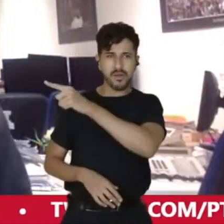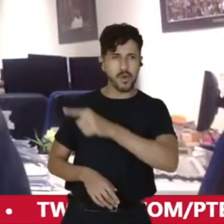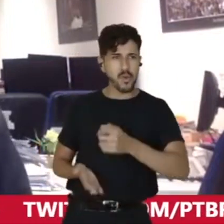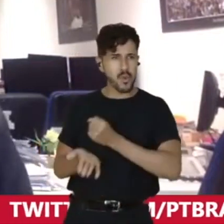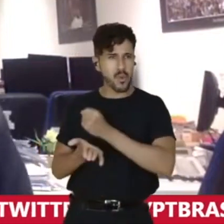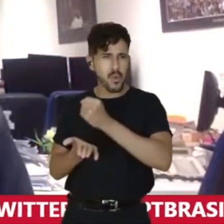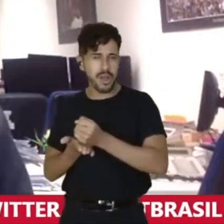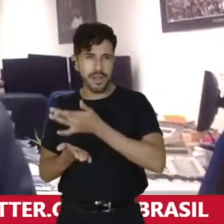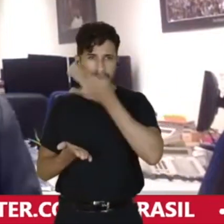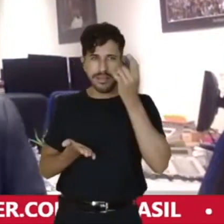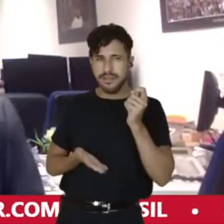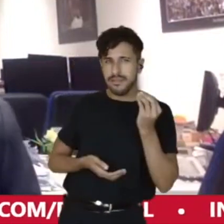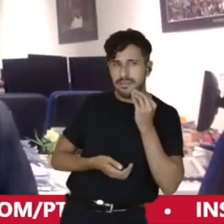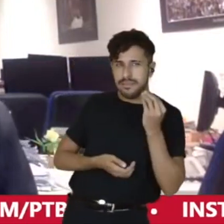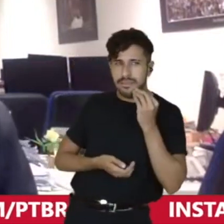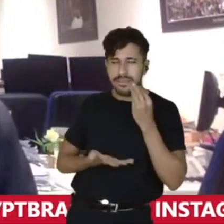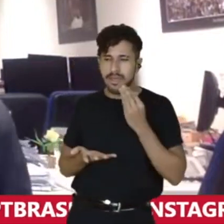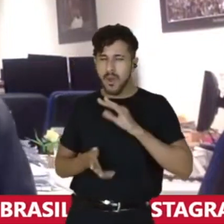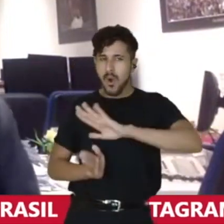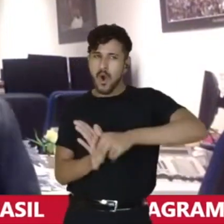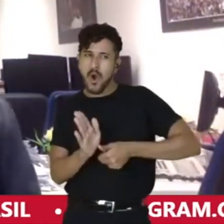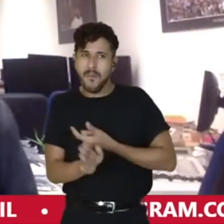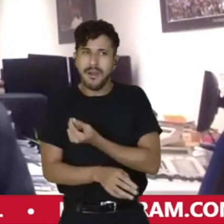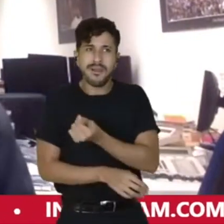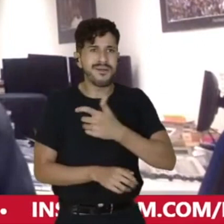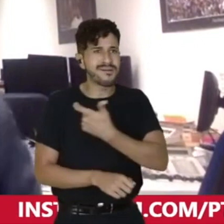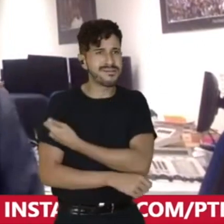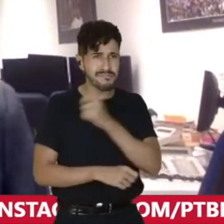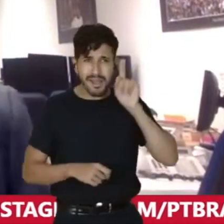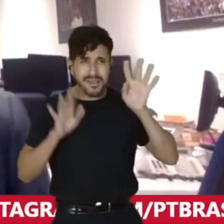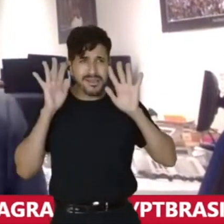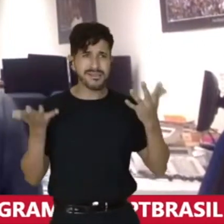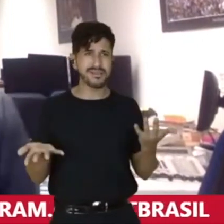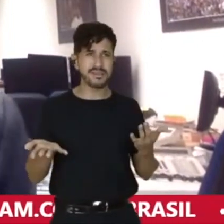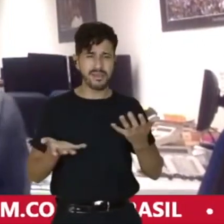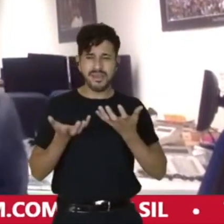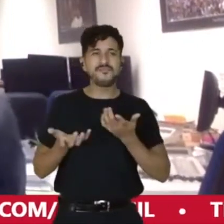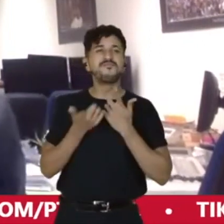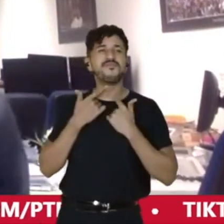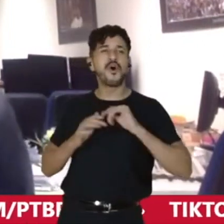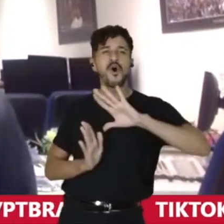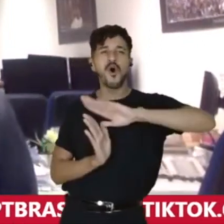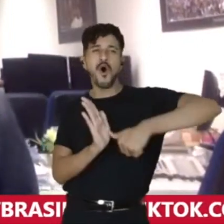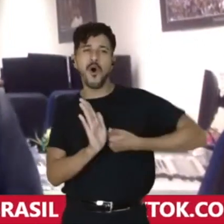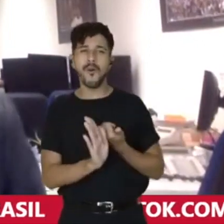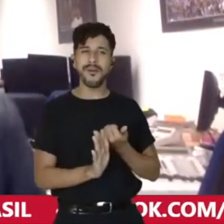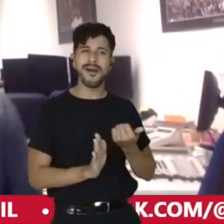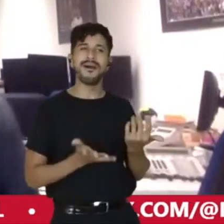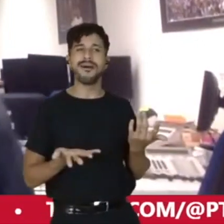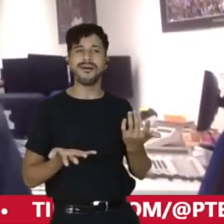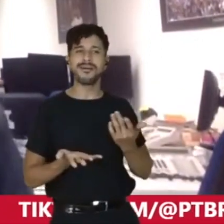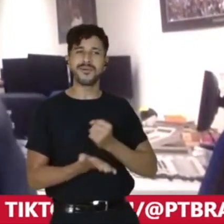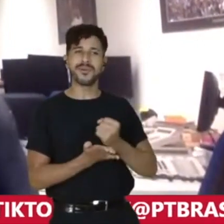que as pessoas tentavam roubar o dinheiro da vacina, imagina isso, tentavam roubar o dinheiro da vacina, o contrato da Precisa Medicamentos